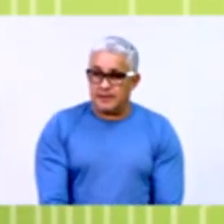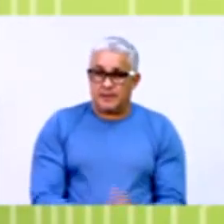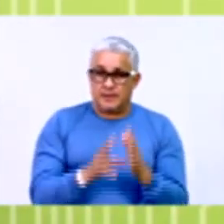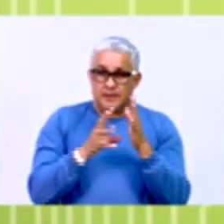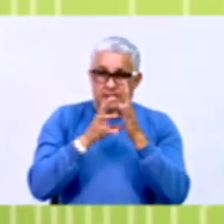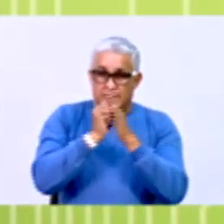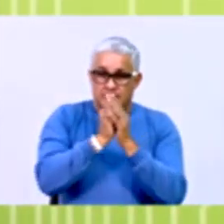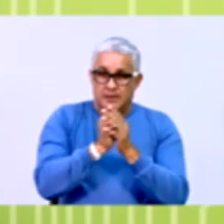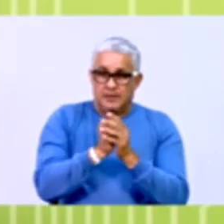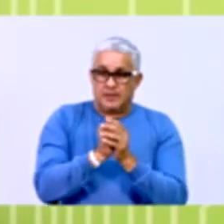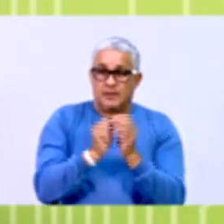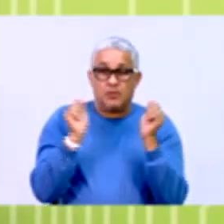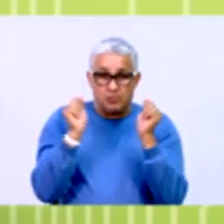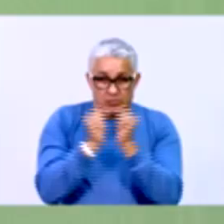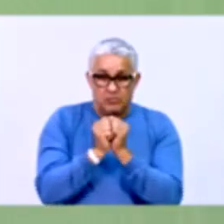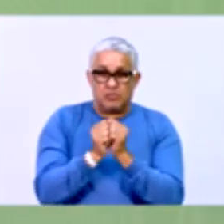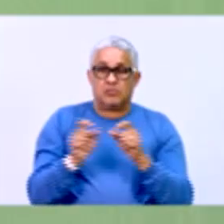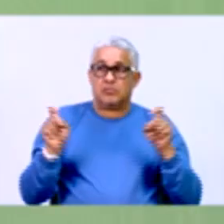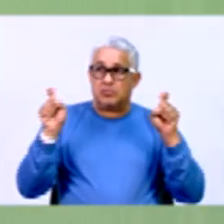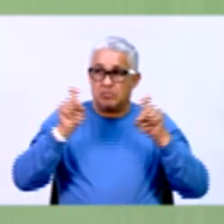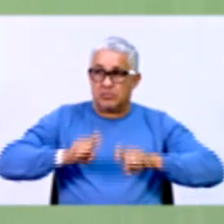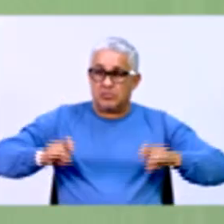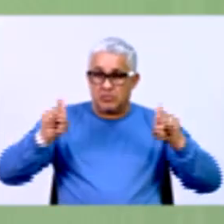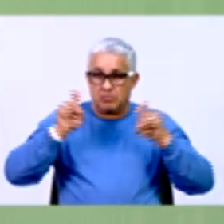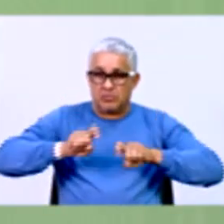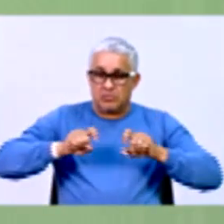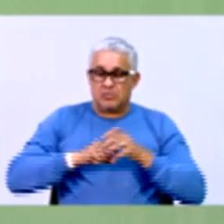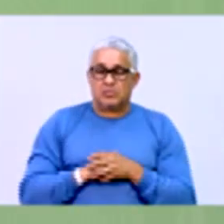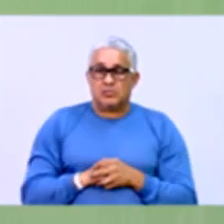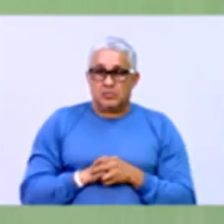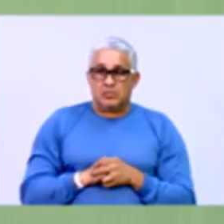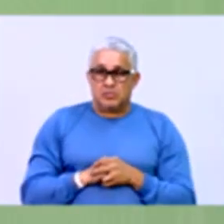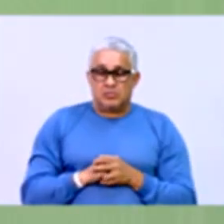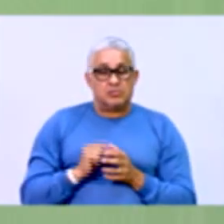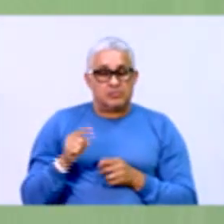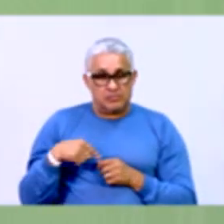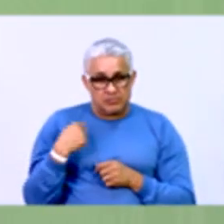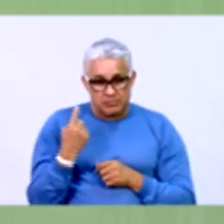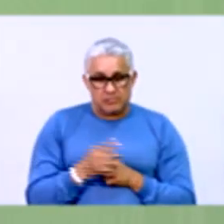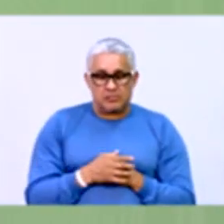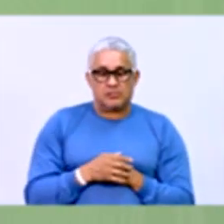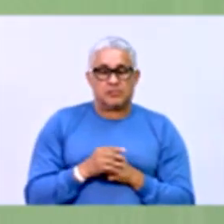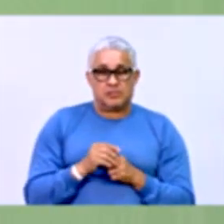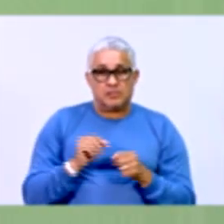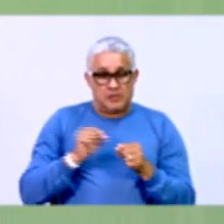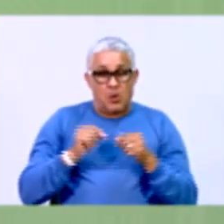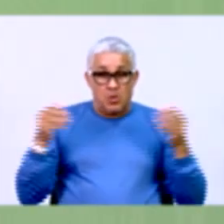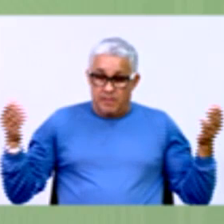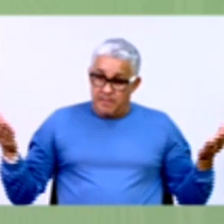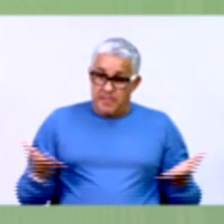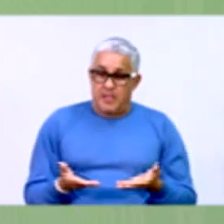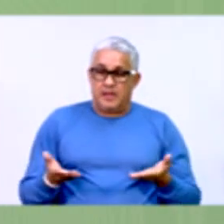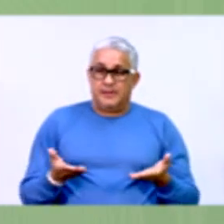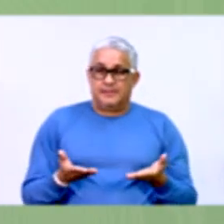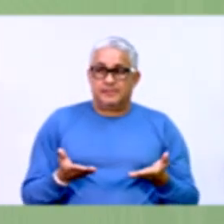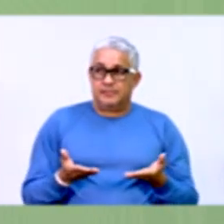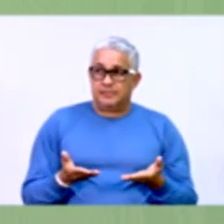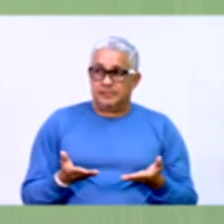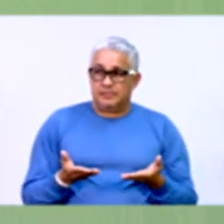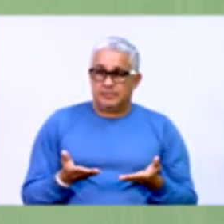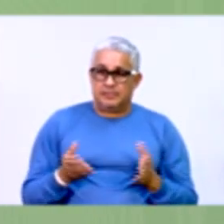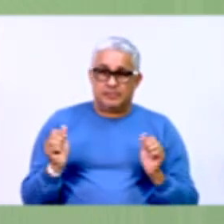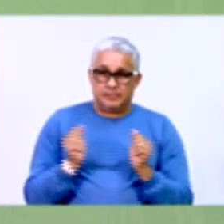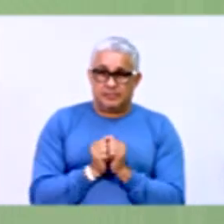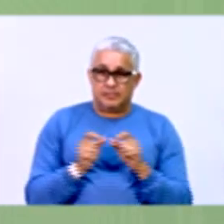Abordagem com o computador. Na verdade, então, essa aqui é a abordagem que é feita hoje, né? É a abordagem com o